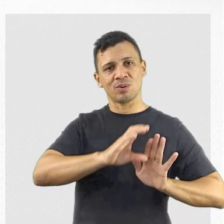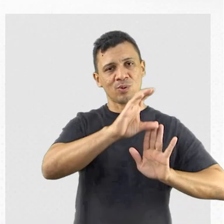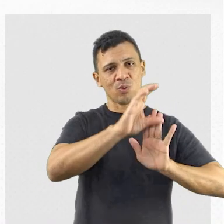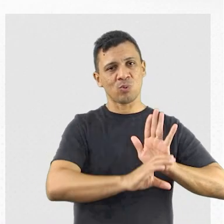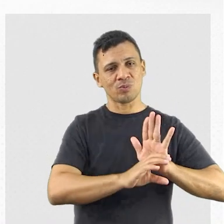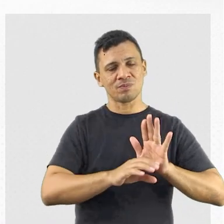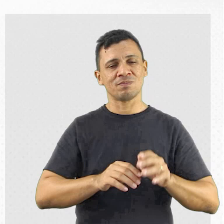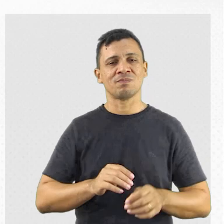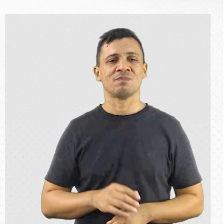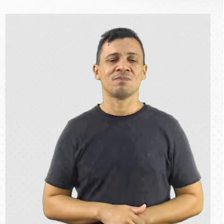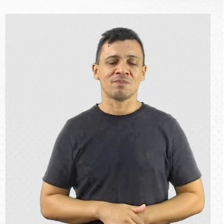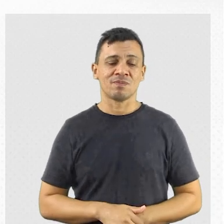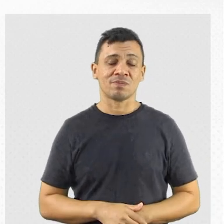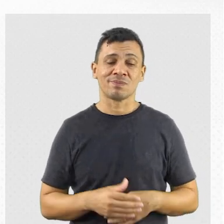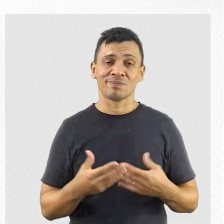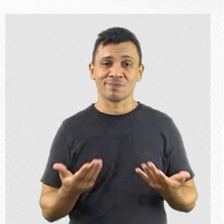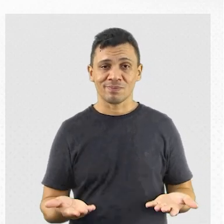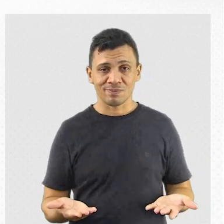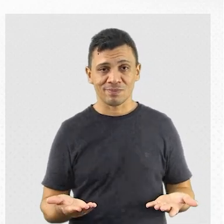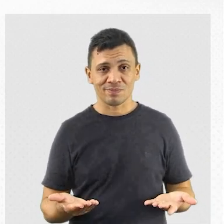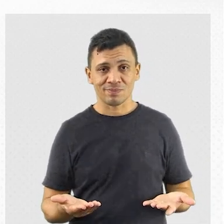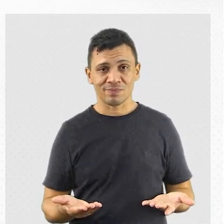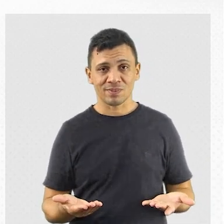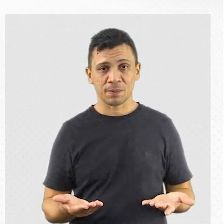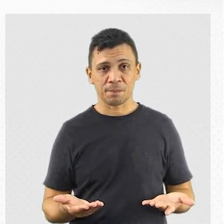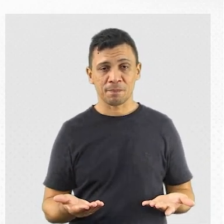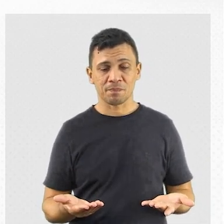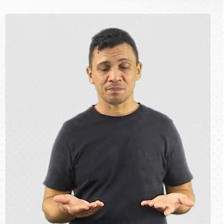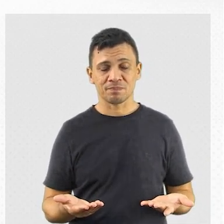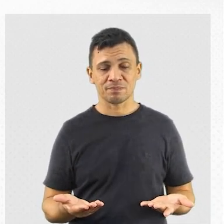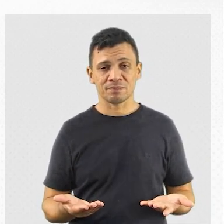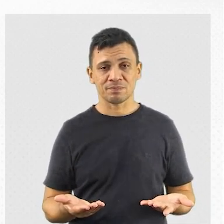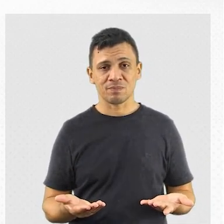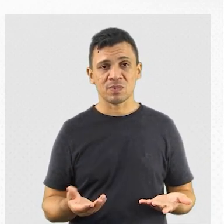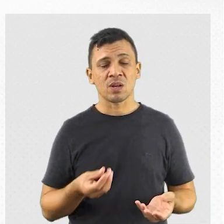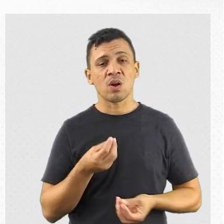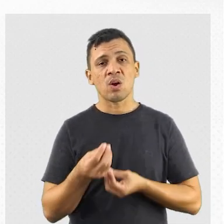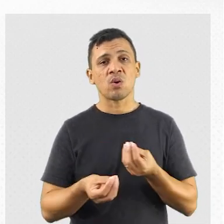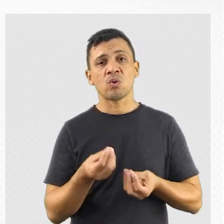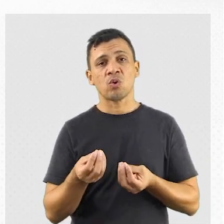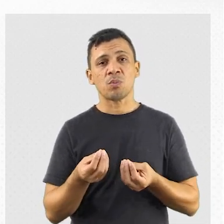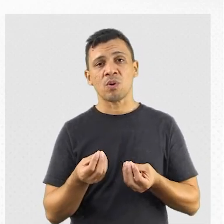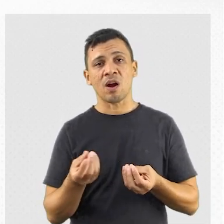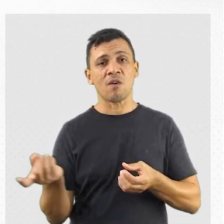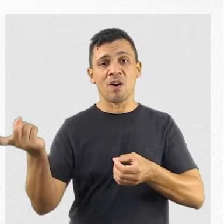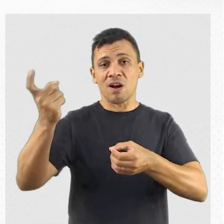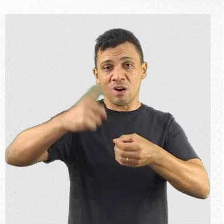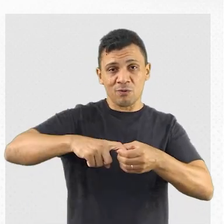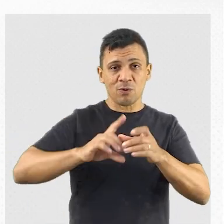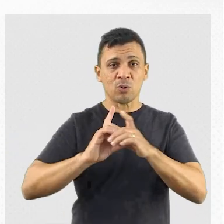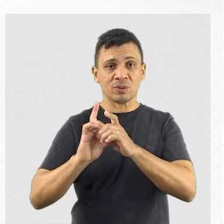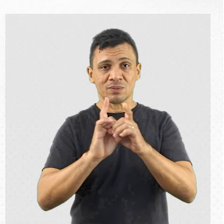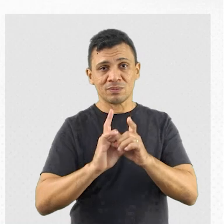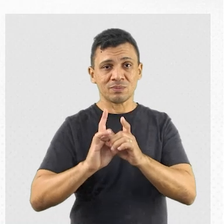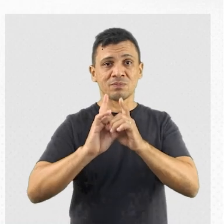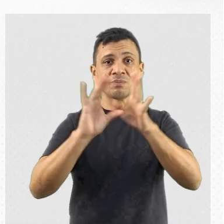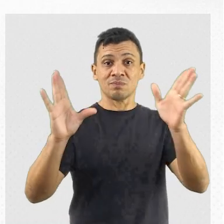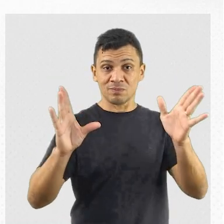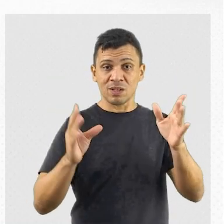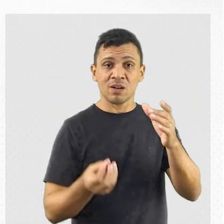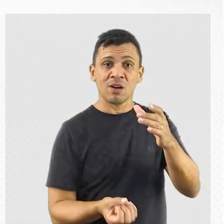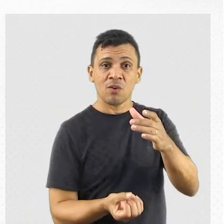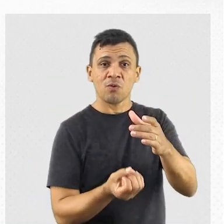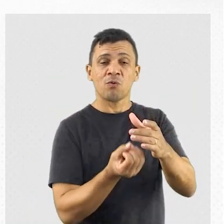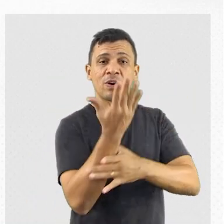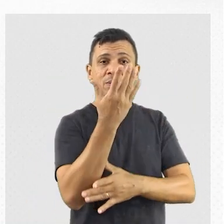mesmo reconhecendo que ela atua dentro de estruturas históricas e culturais. Weber sabe que a vida dos indivíduos